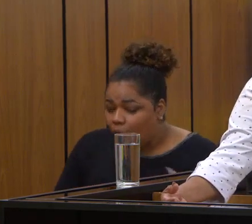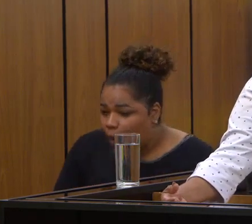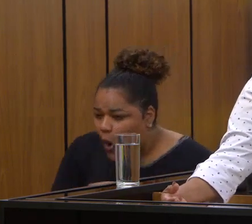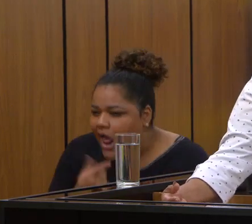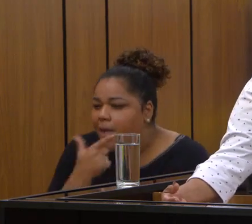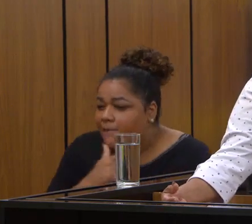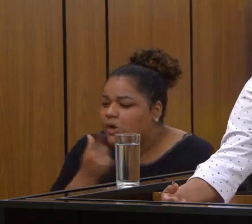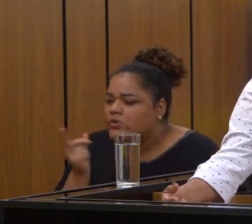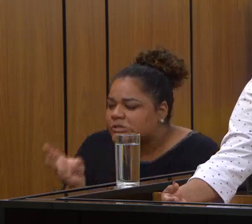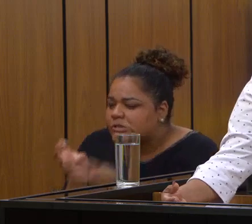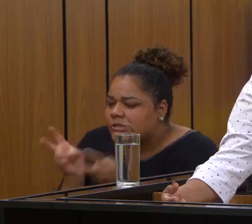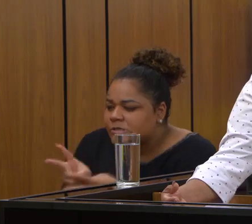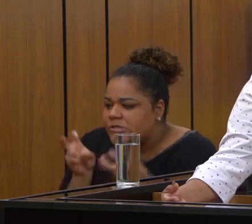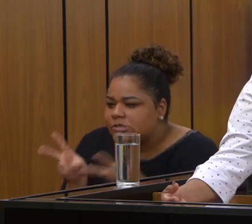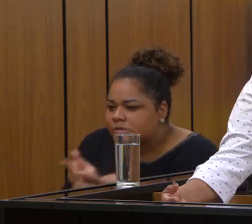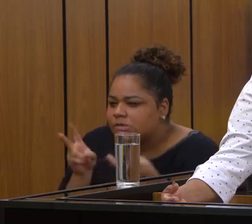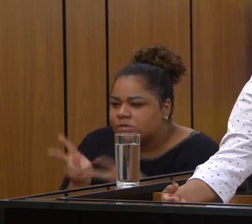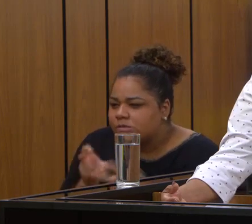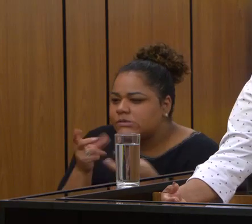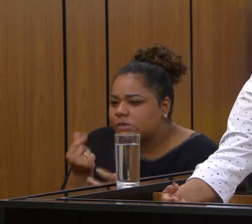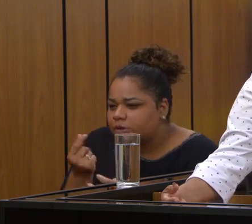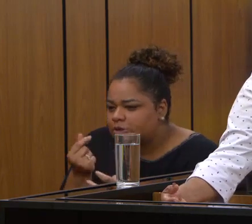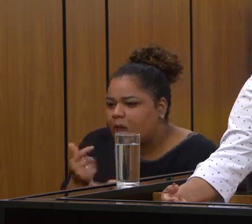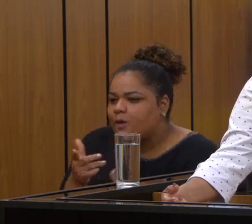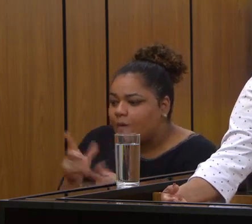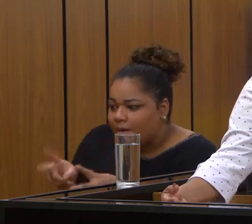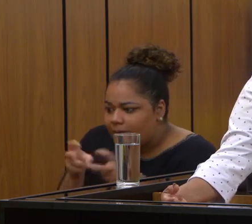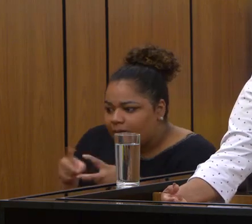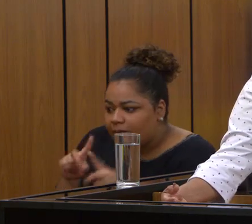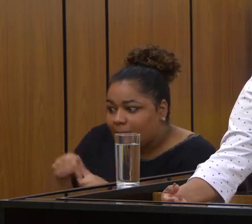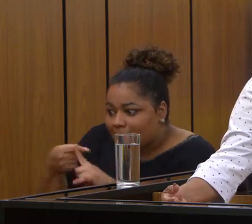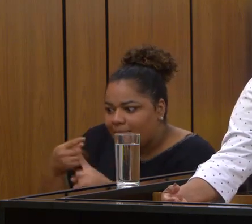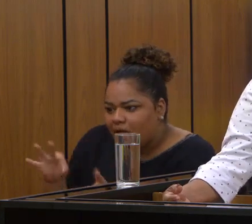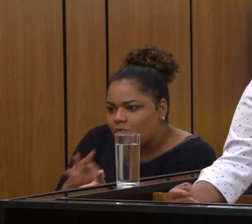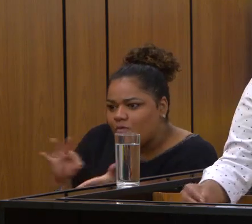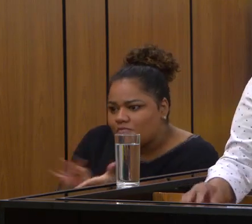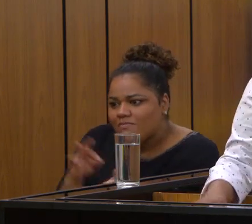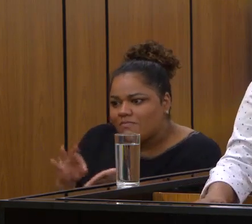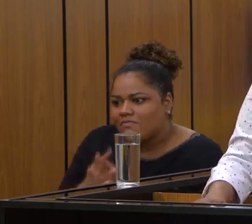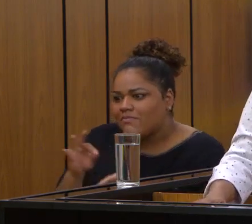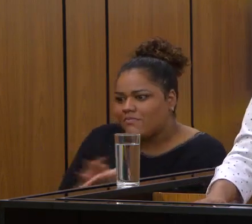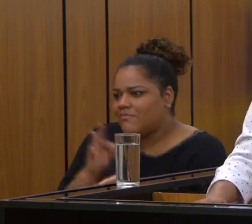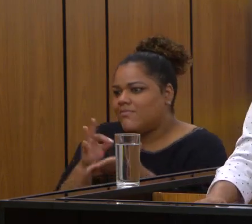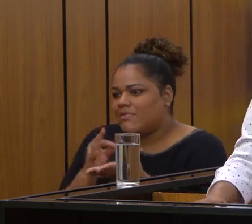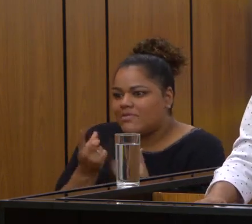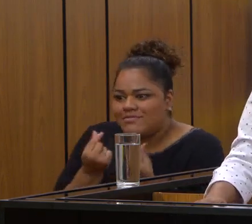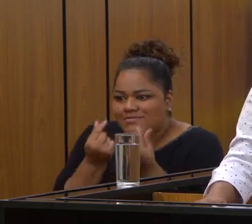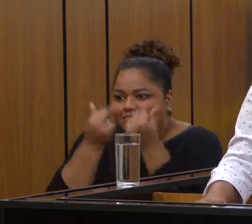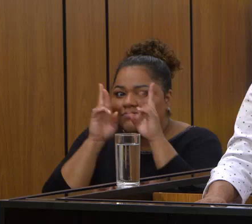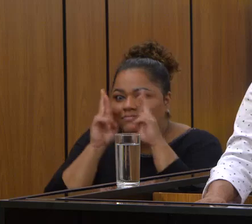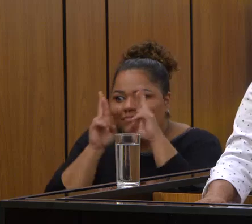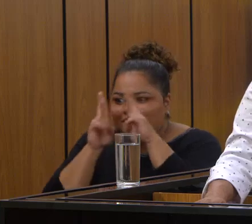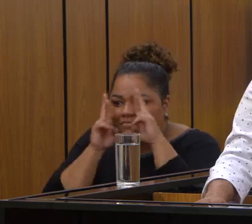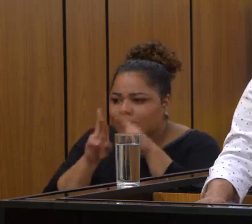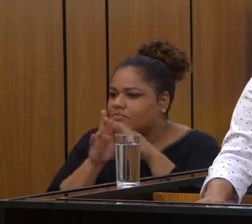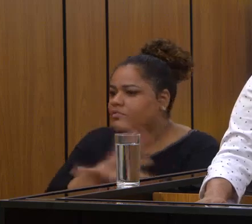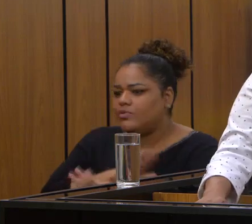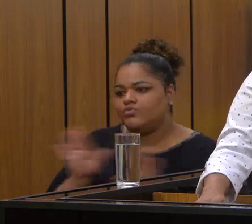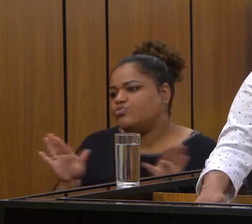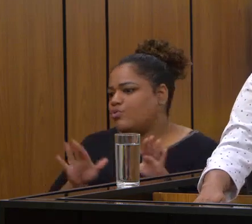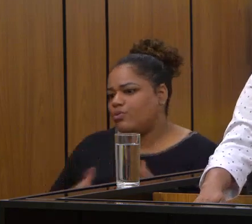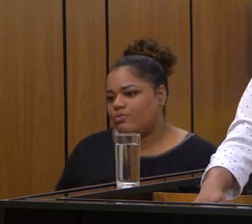angariar mais contratos com objetivo de enriquecimento ilícito